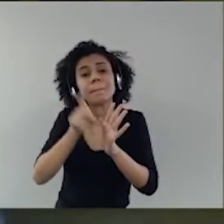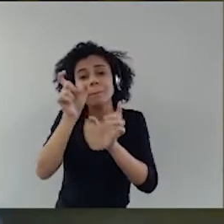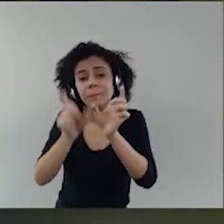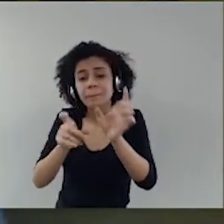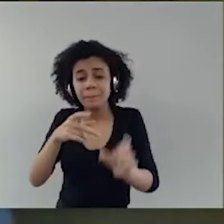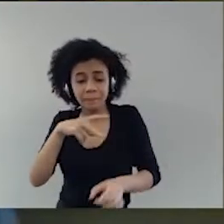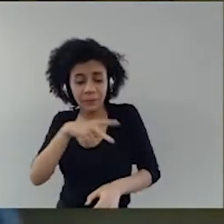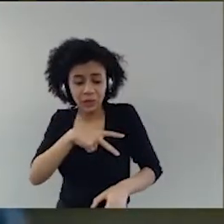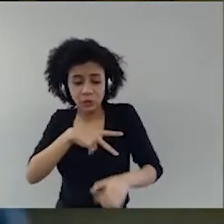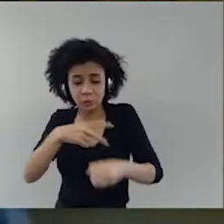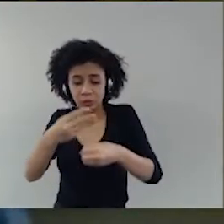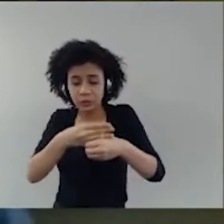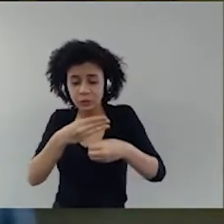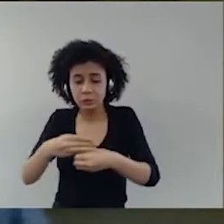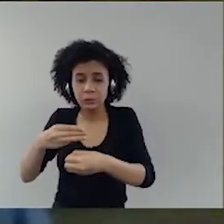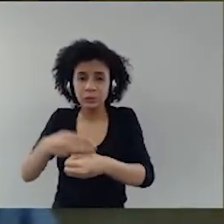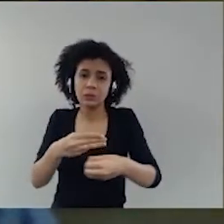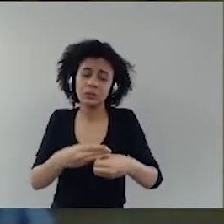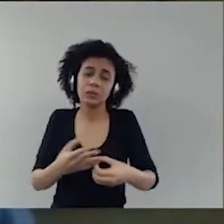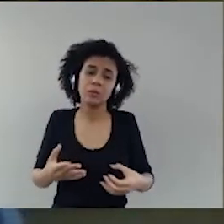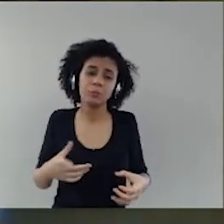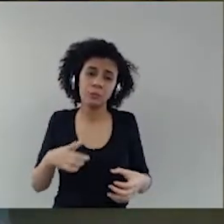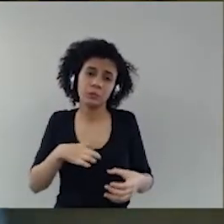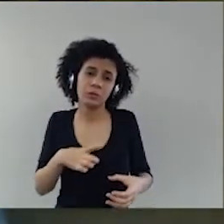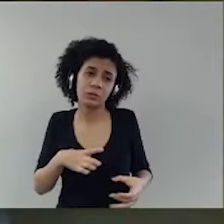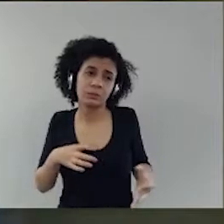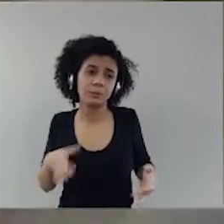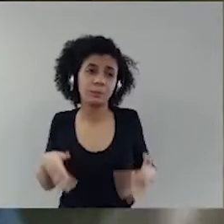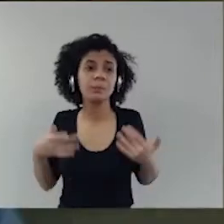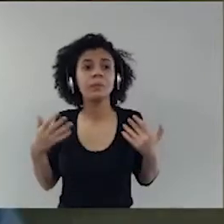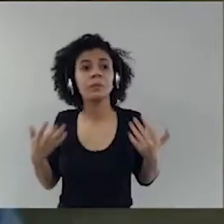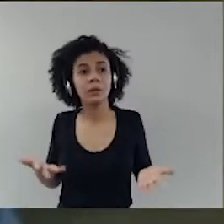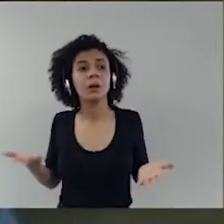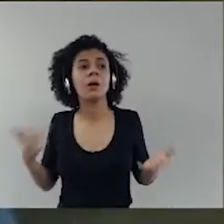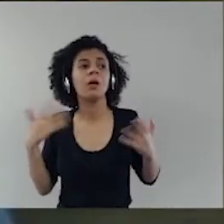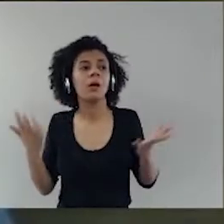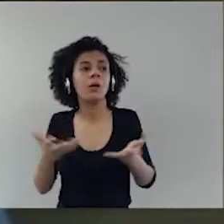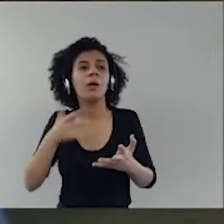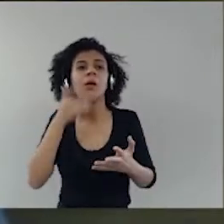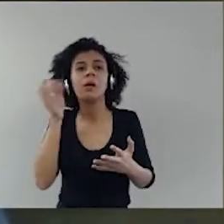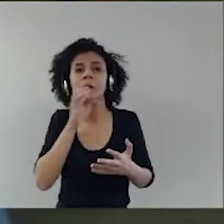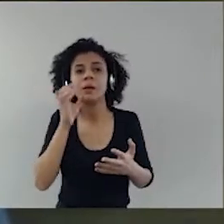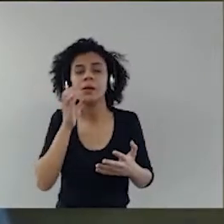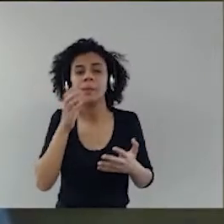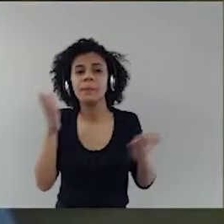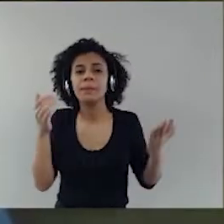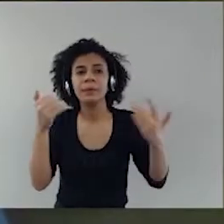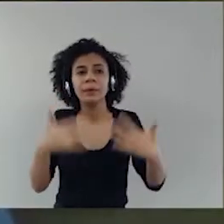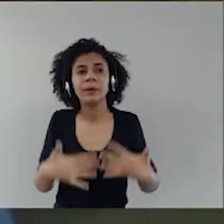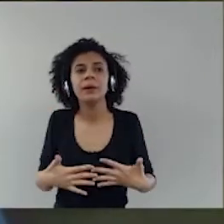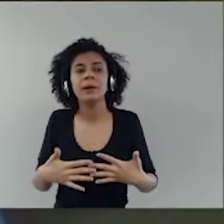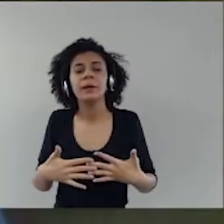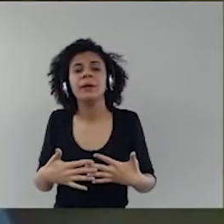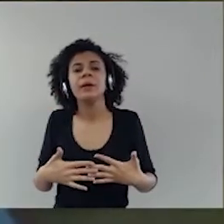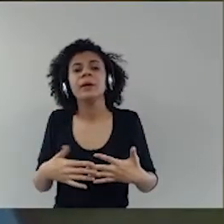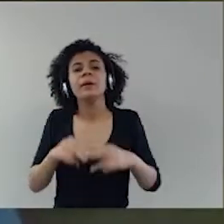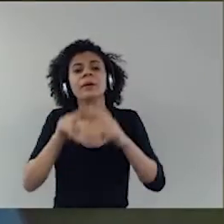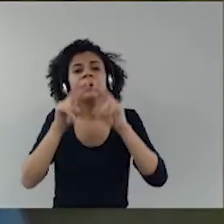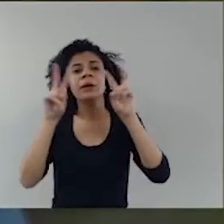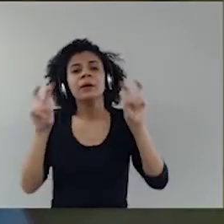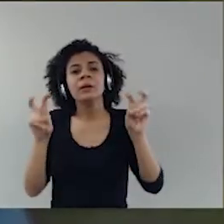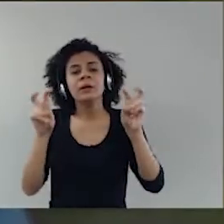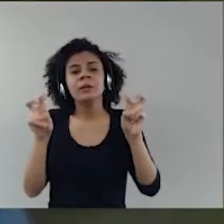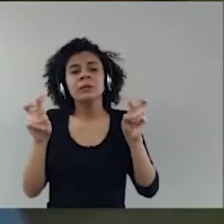que esses entes federativos possuem. Mas eu vou falar aqui, rapidamente, em